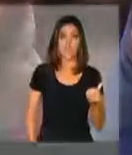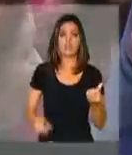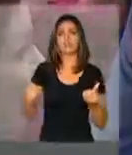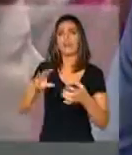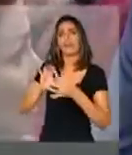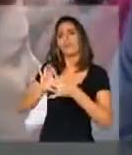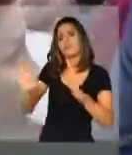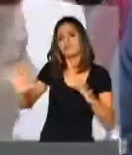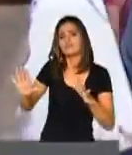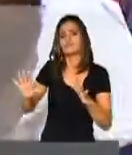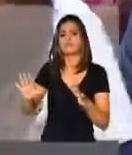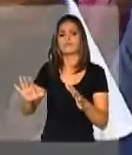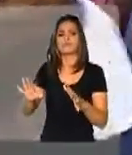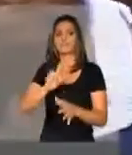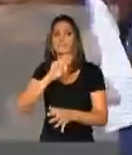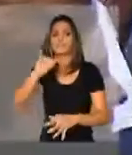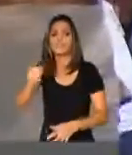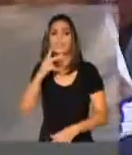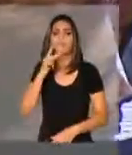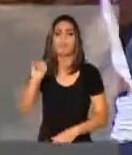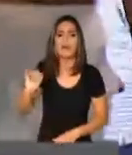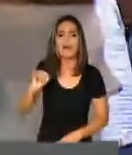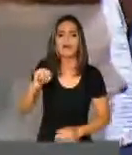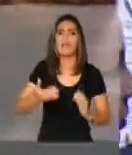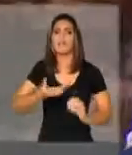saidinha no Dia dos Pais.